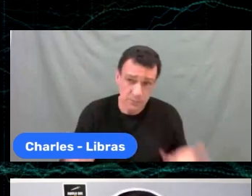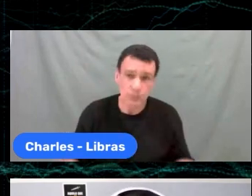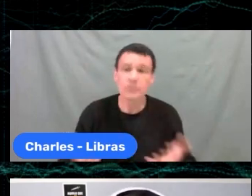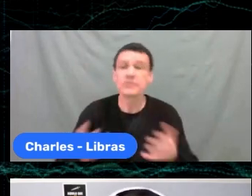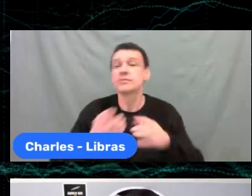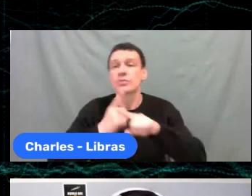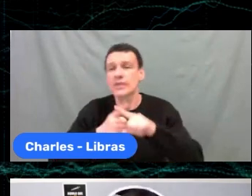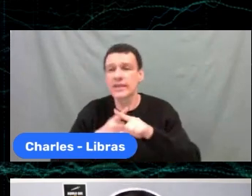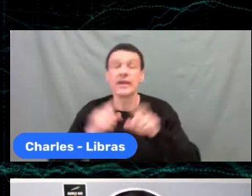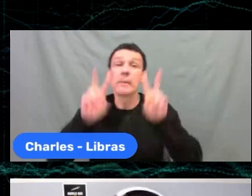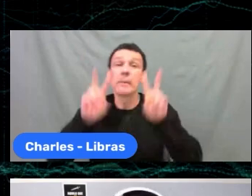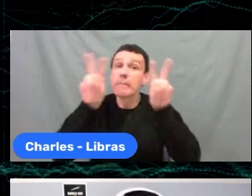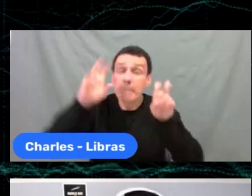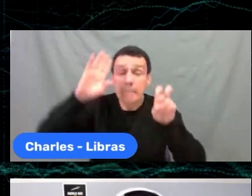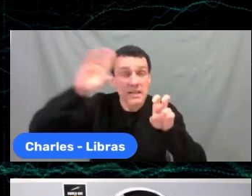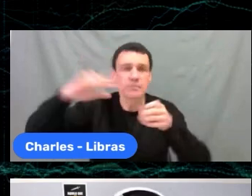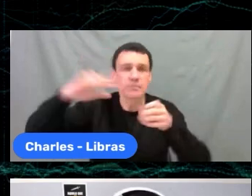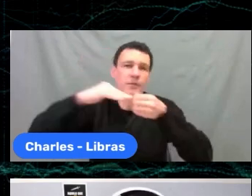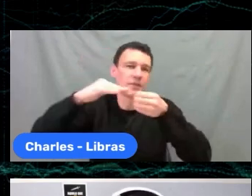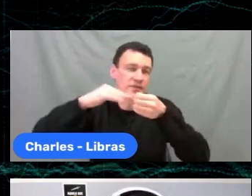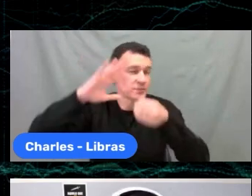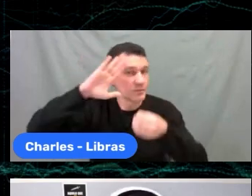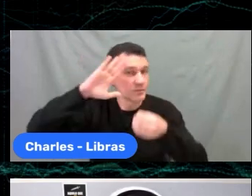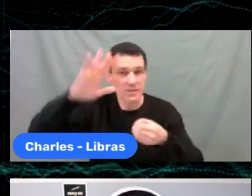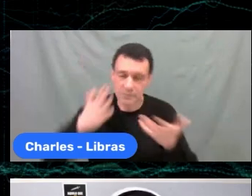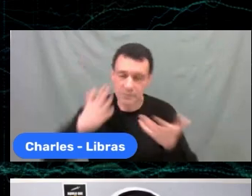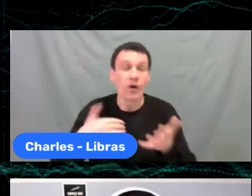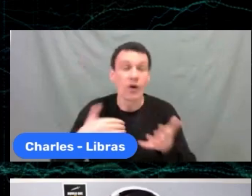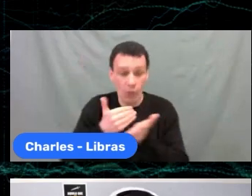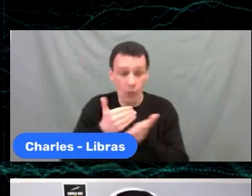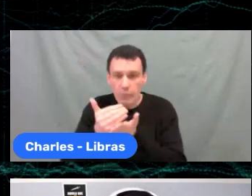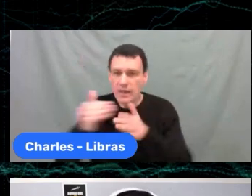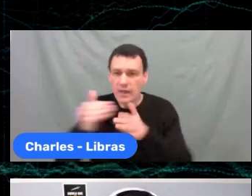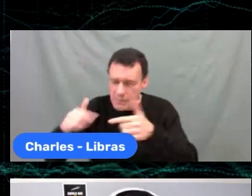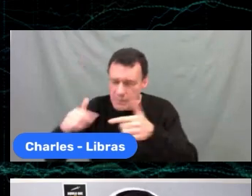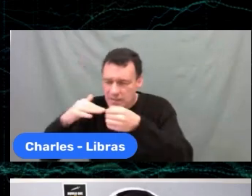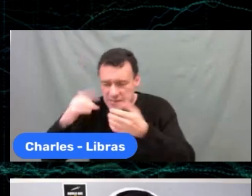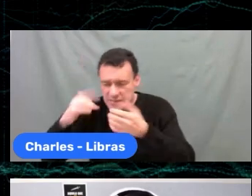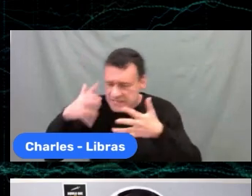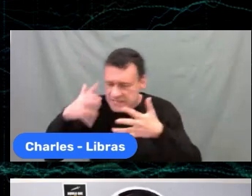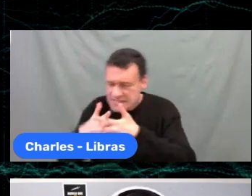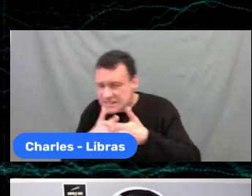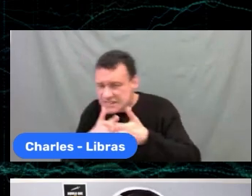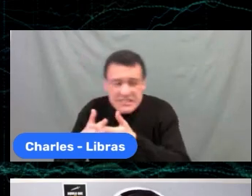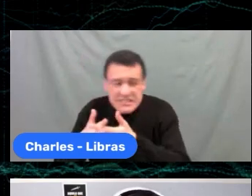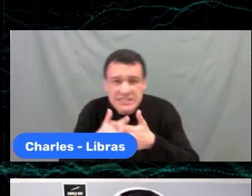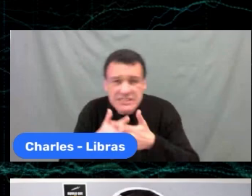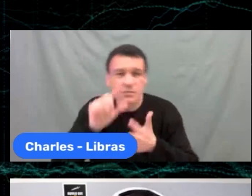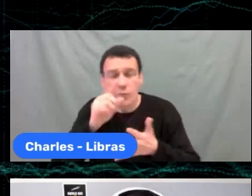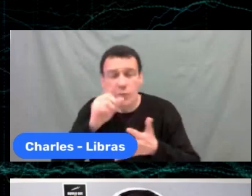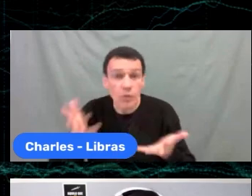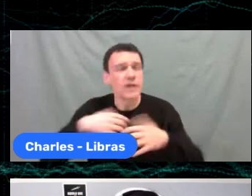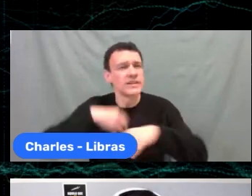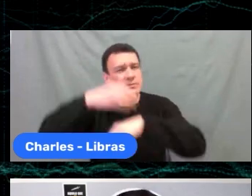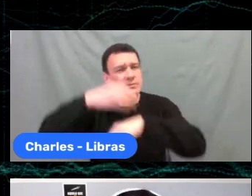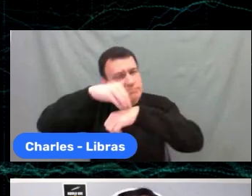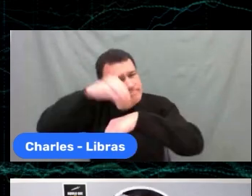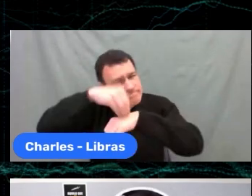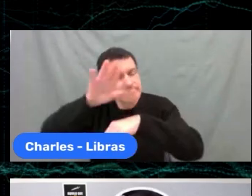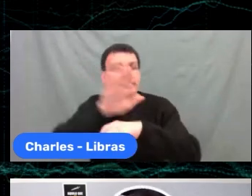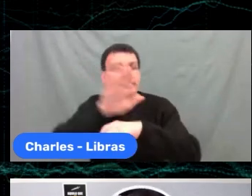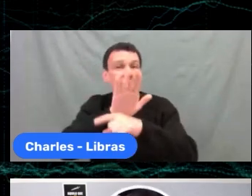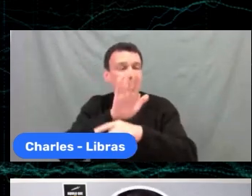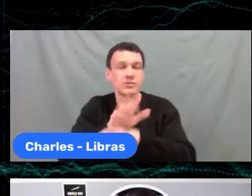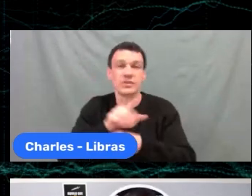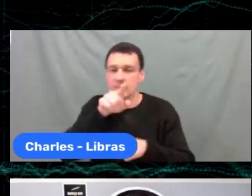banco de dados, por exemplo, isso lá no começo, quando eu comecei a mexer com a ferramenta. Então, eu estou trazendo algumas coisas para que vocês usem isso ao favor